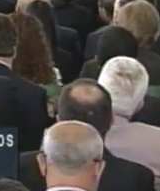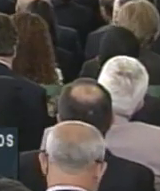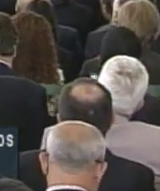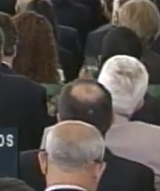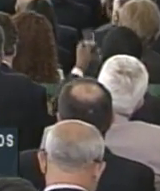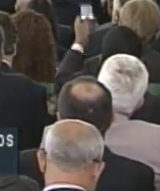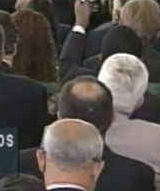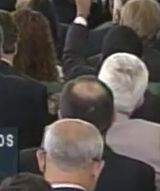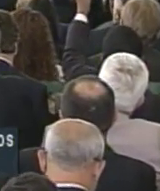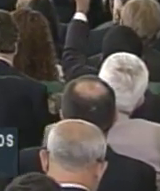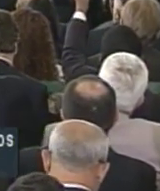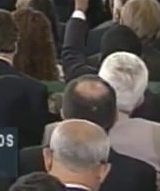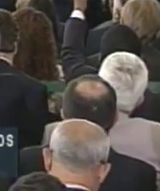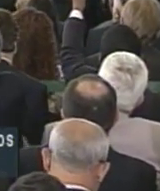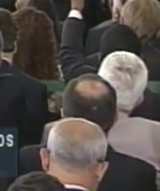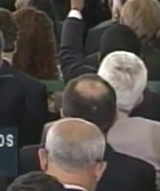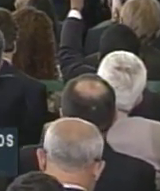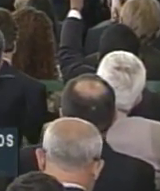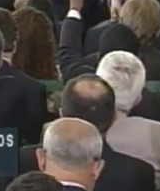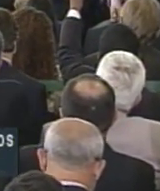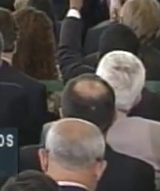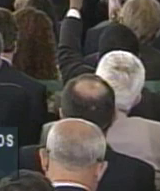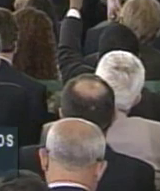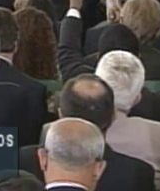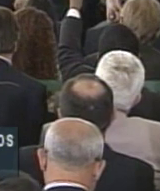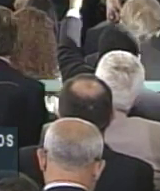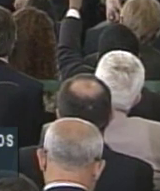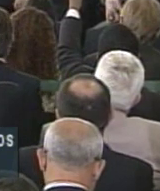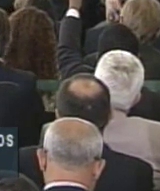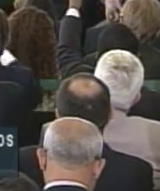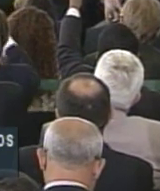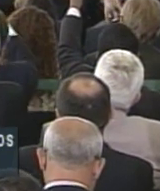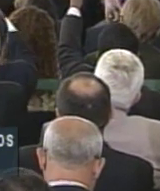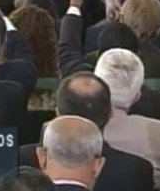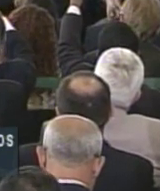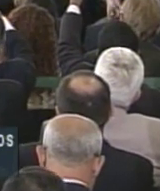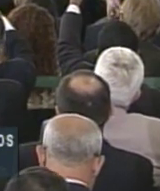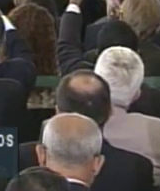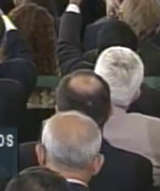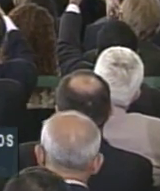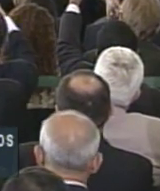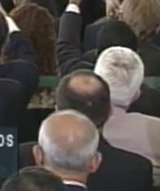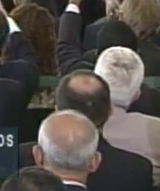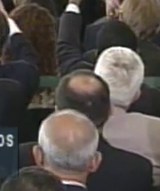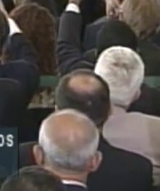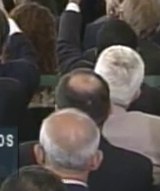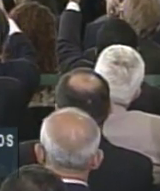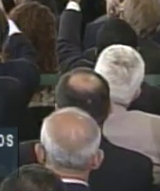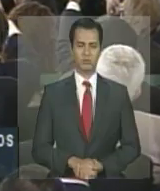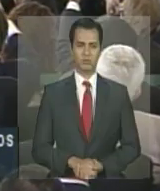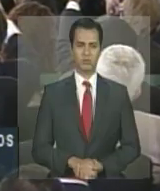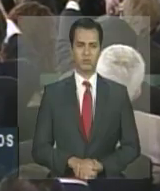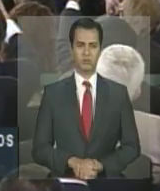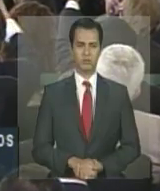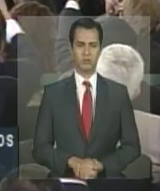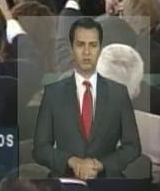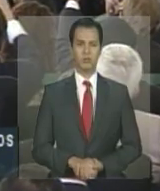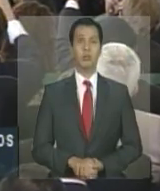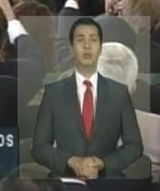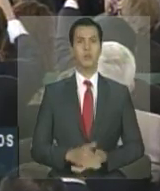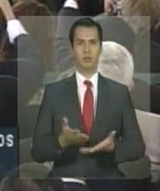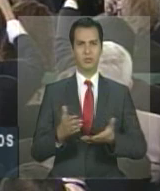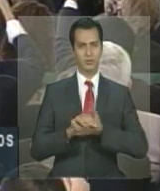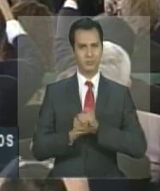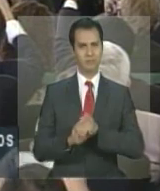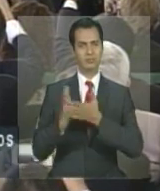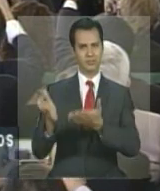Queria cumprimentar a todos presentes e dirigir um cumprimento ao meu querido vice-presidente da